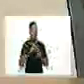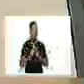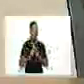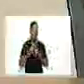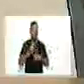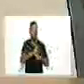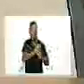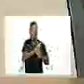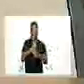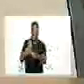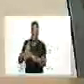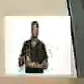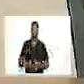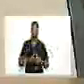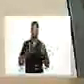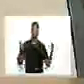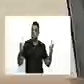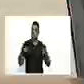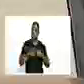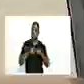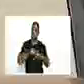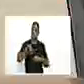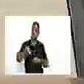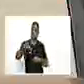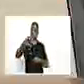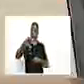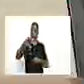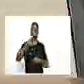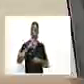varição mas tem que aumentar o recurso